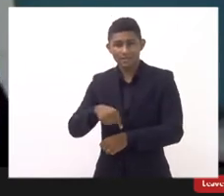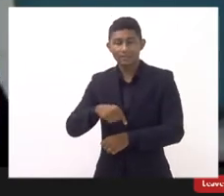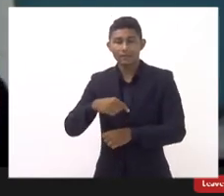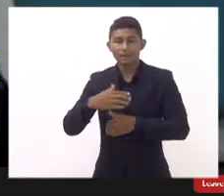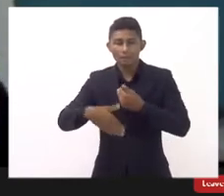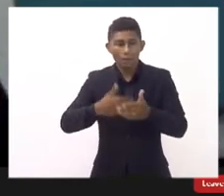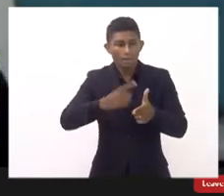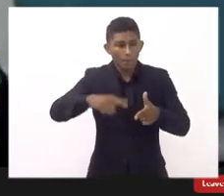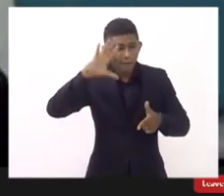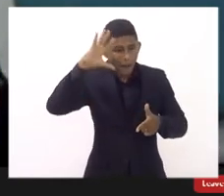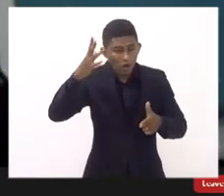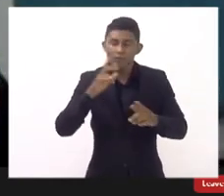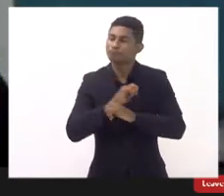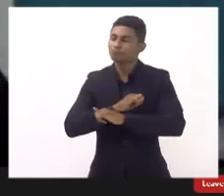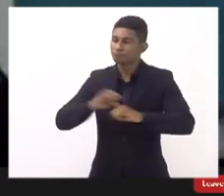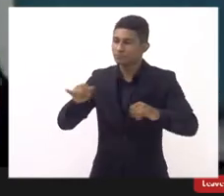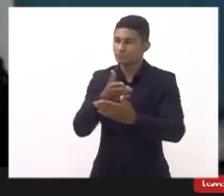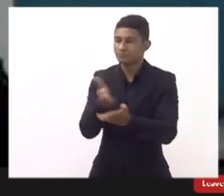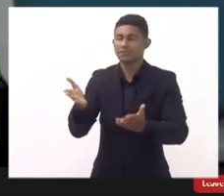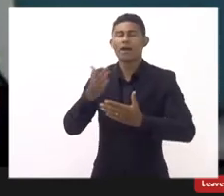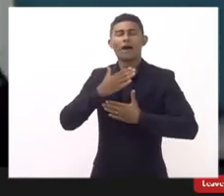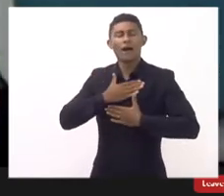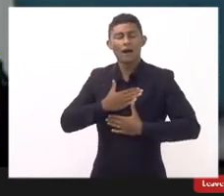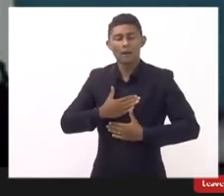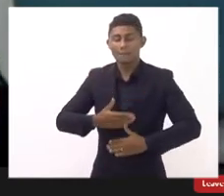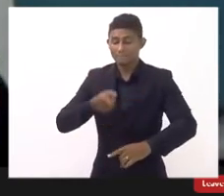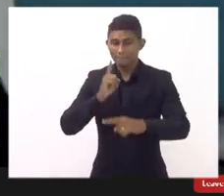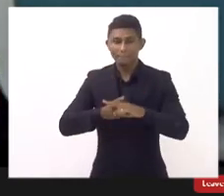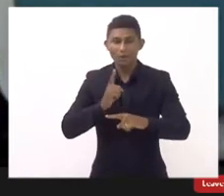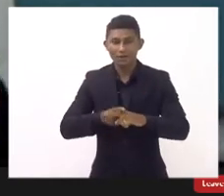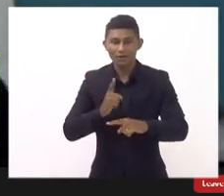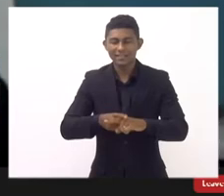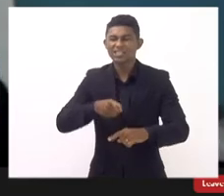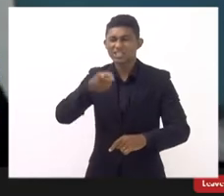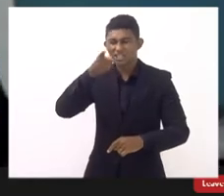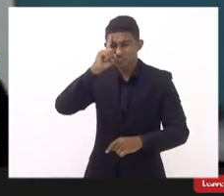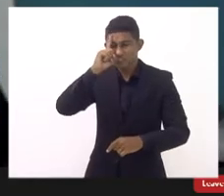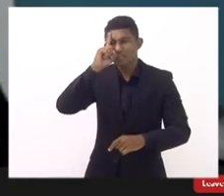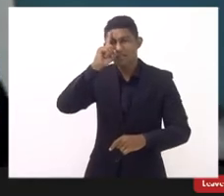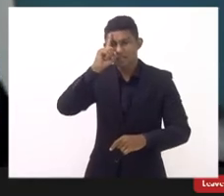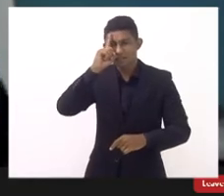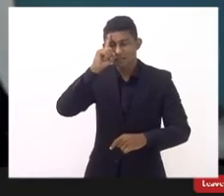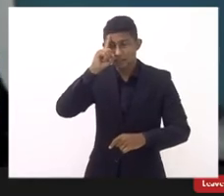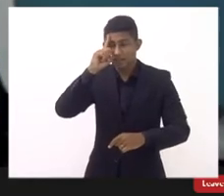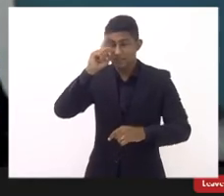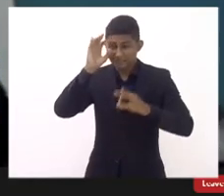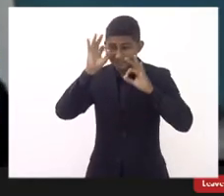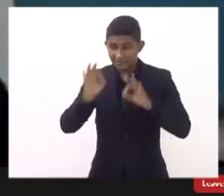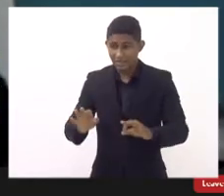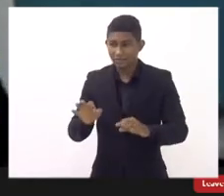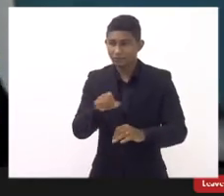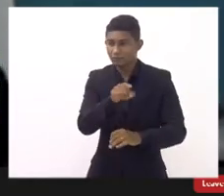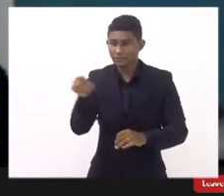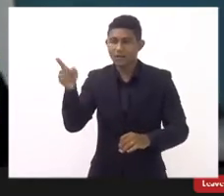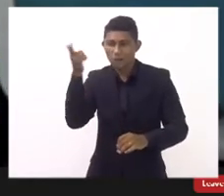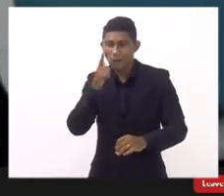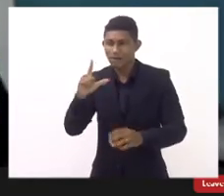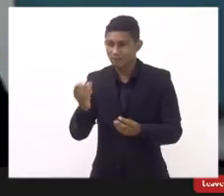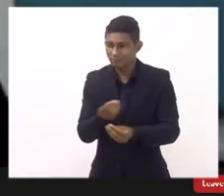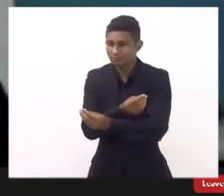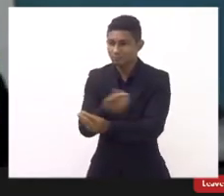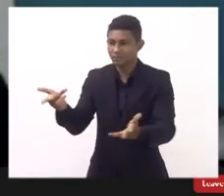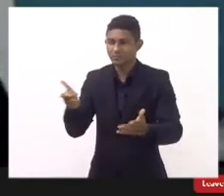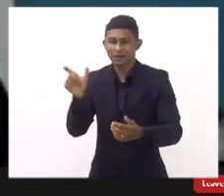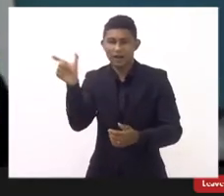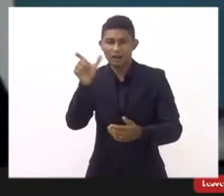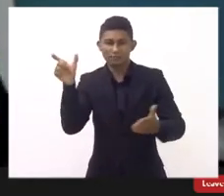alunos: tranquilizem-se, porque a partir de tal data, vocês estarão cobertos e poderão estar